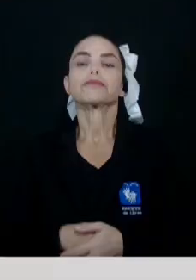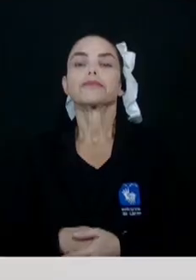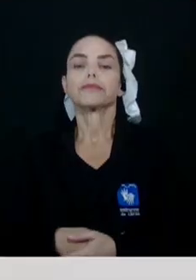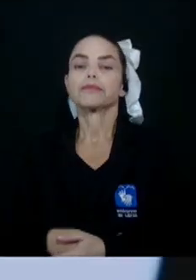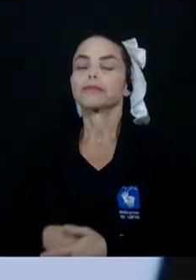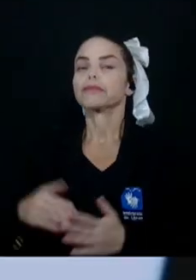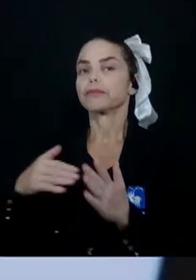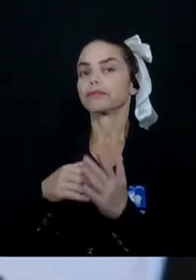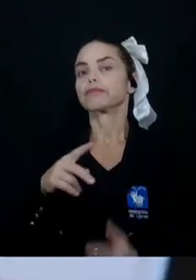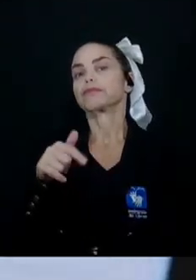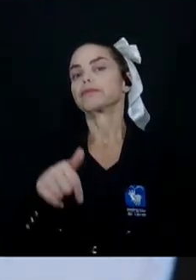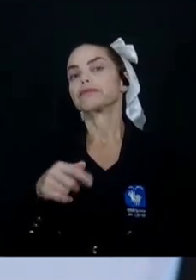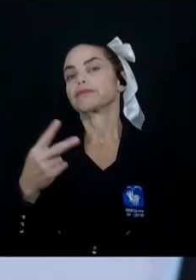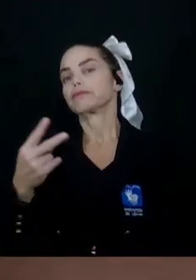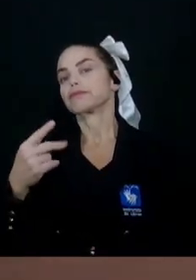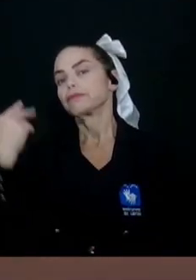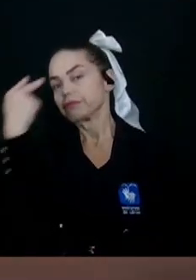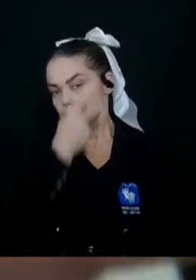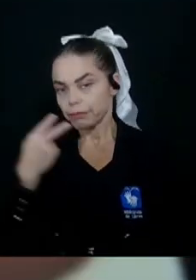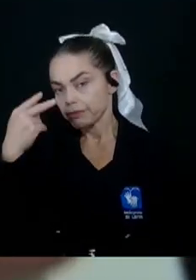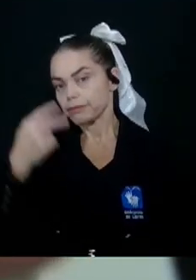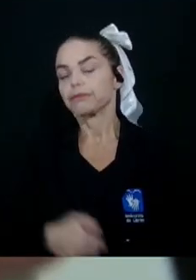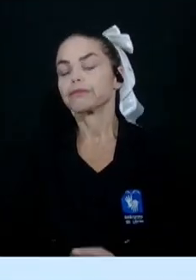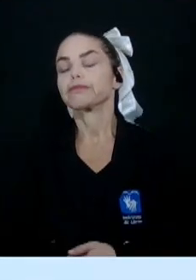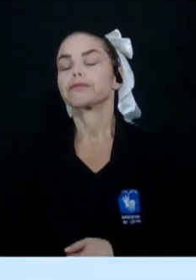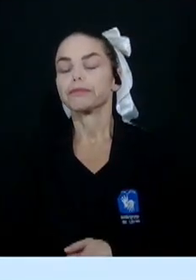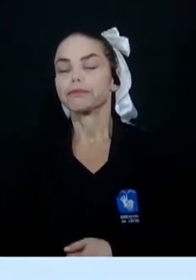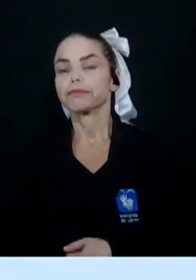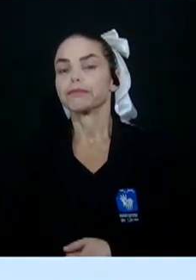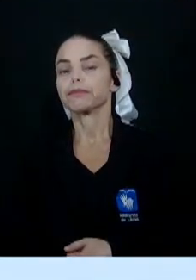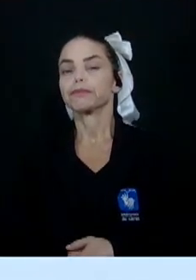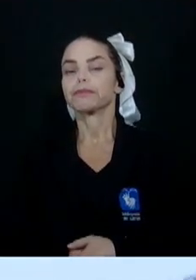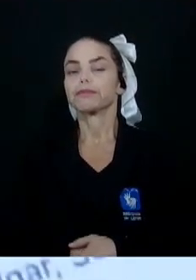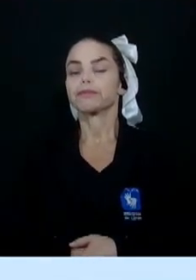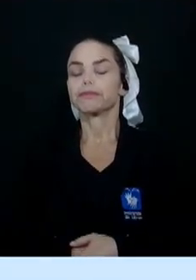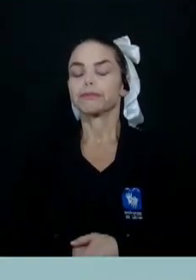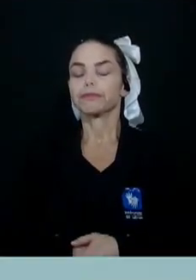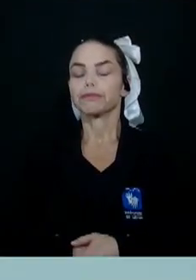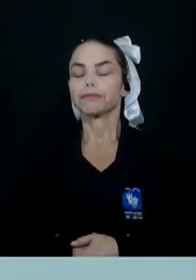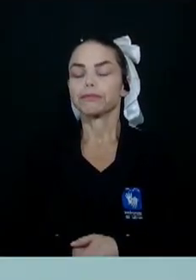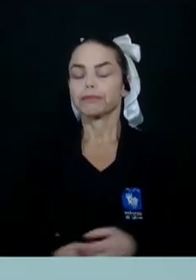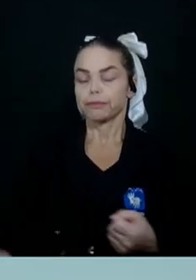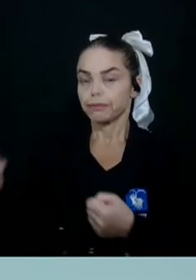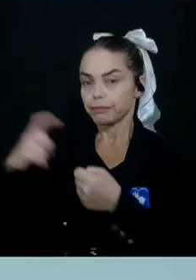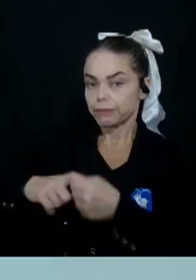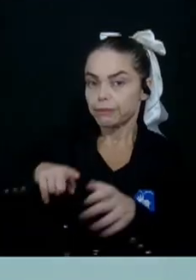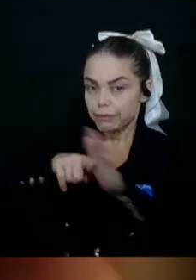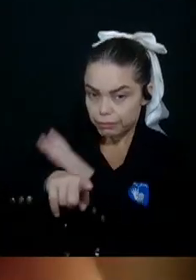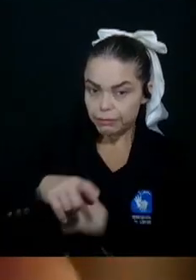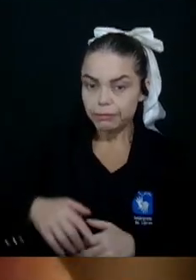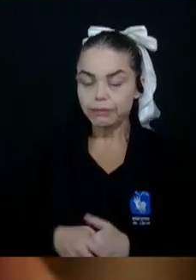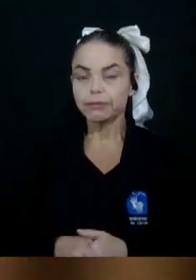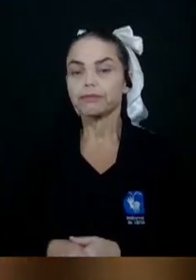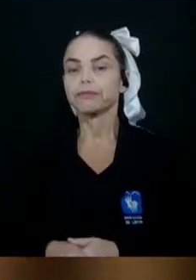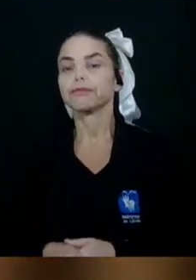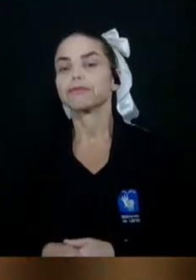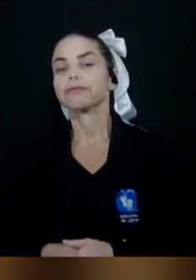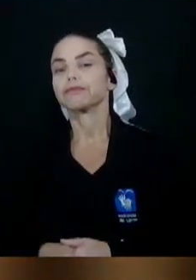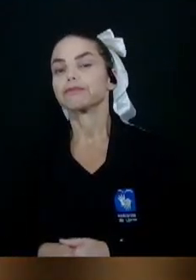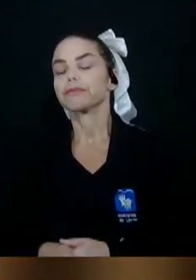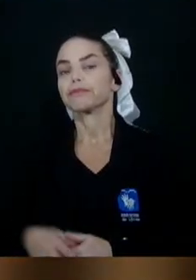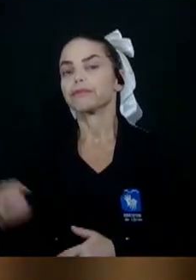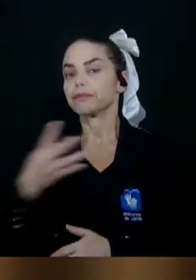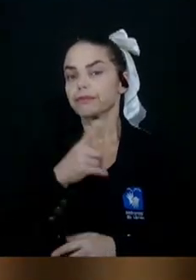horas. Até 72 horas. E voltando naquela pergunta que eu fiz, que quando novas ferramentas